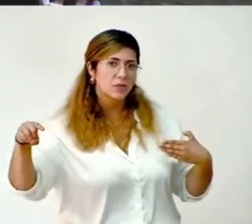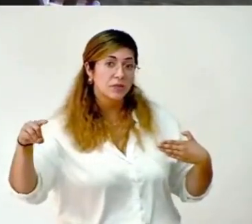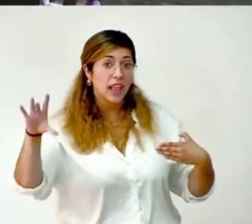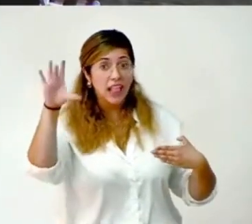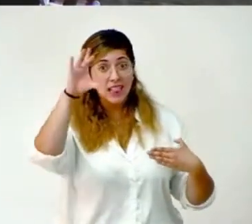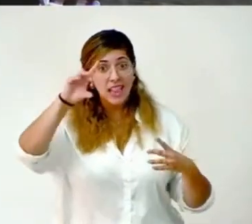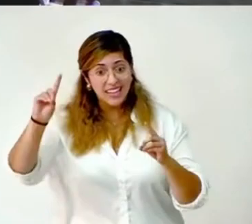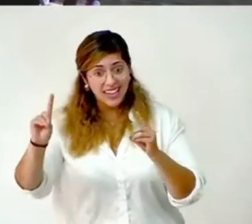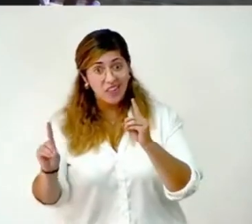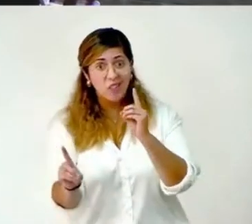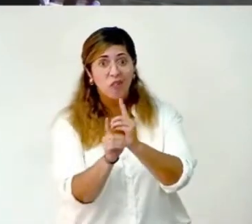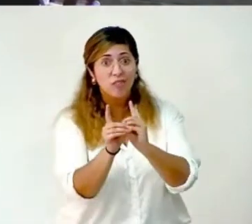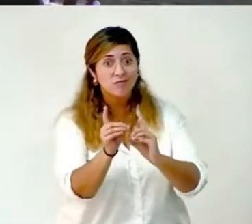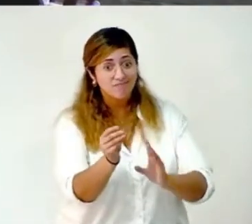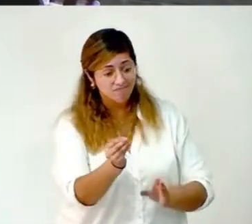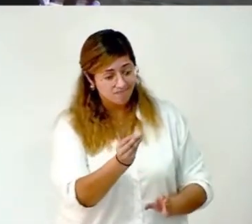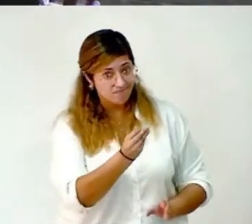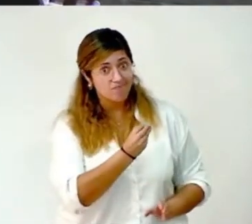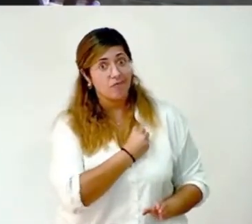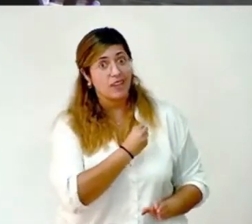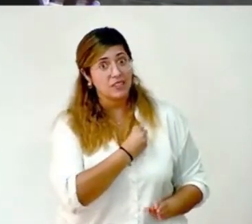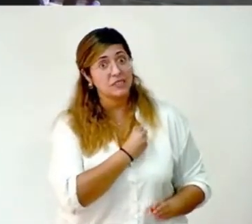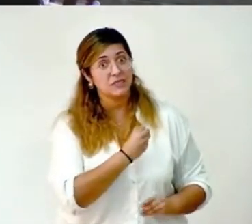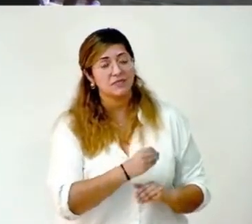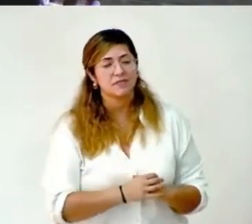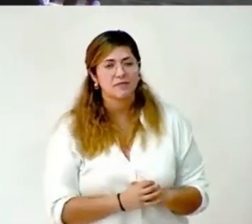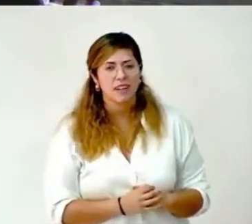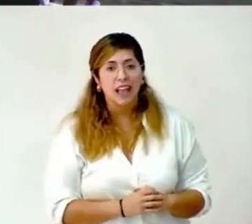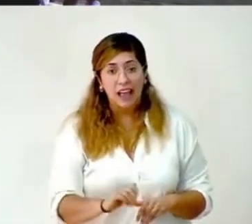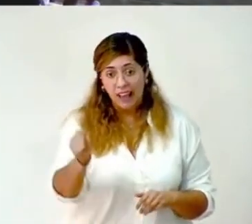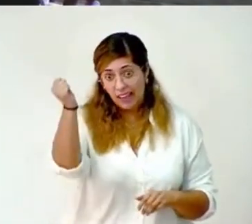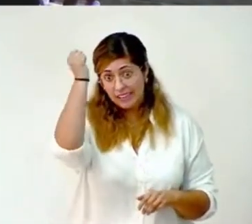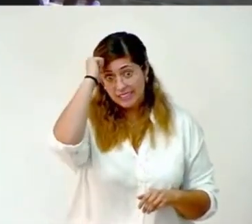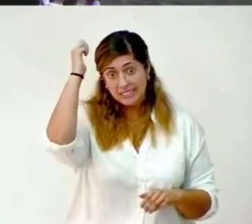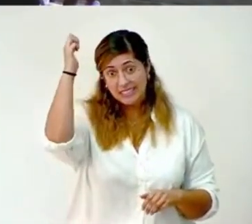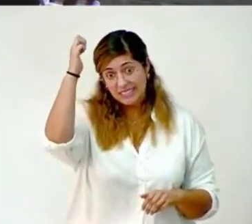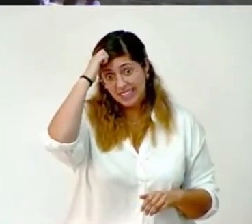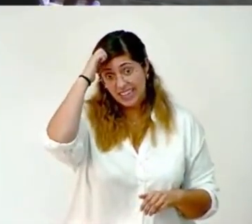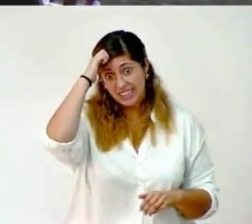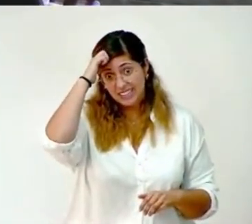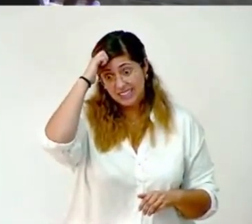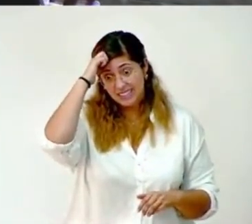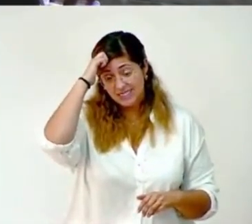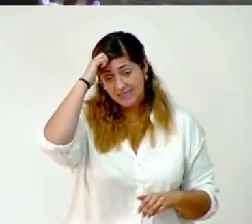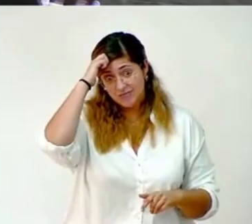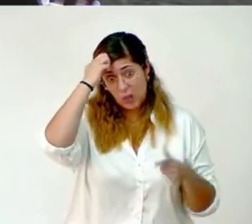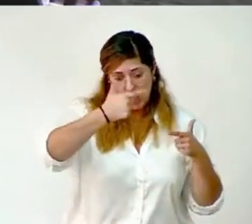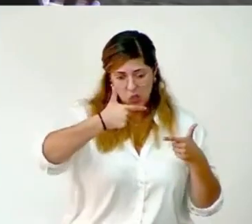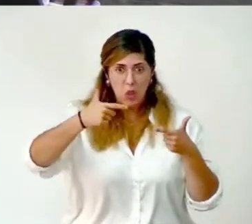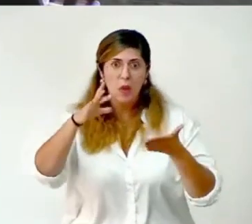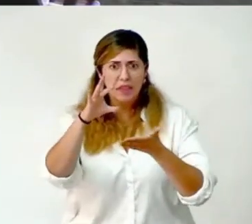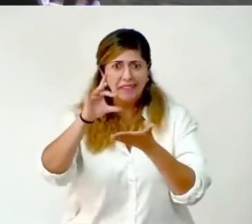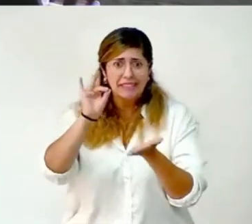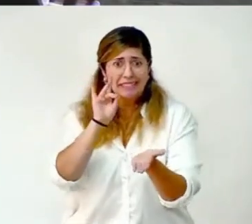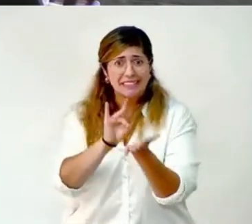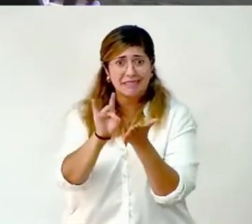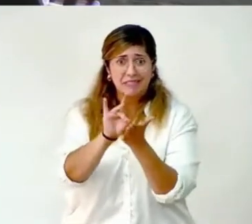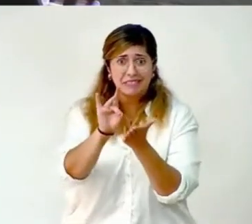de pecadores. Adão e Eva se rebelaram contra Deus, tornaram-se inimigos de